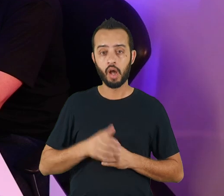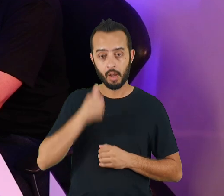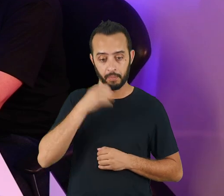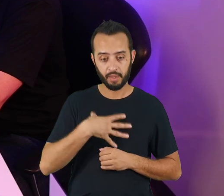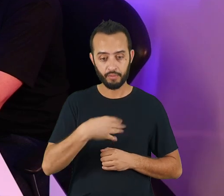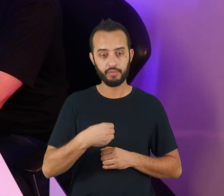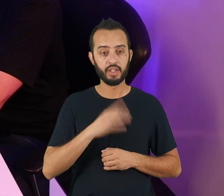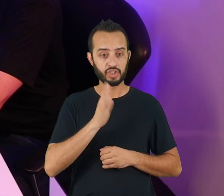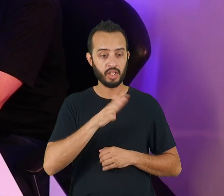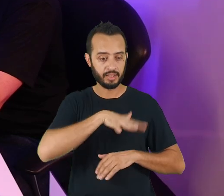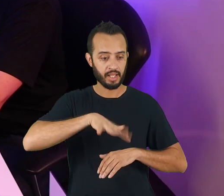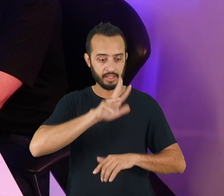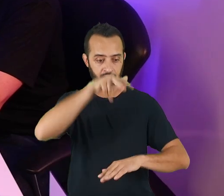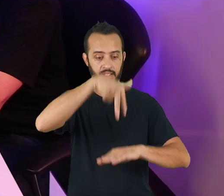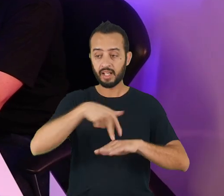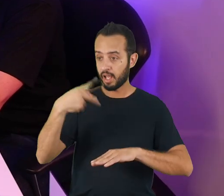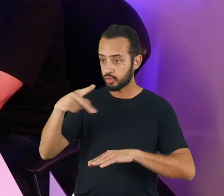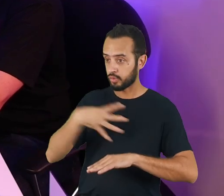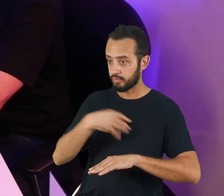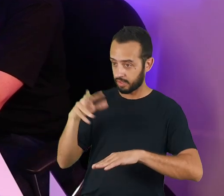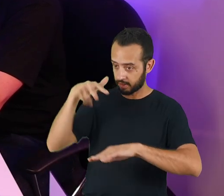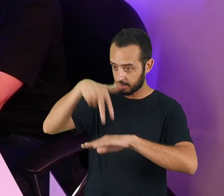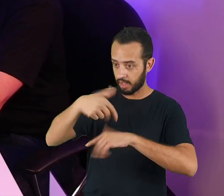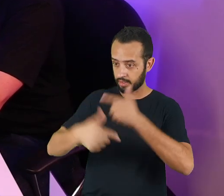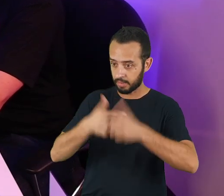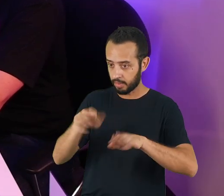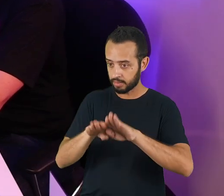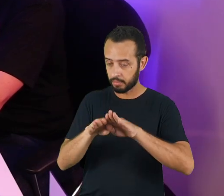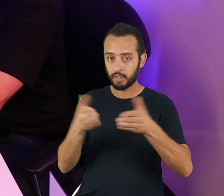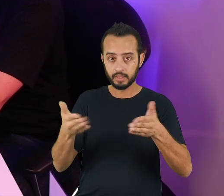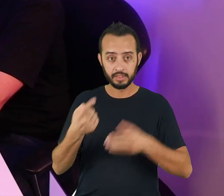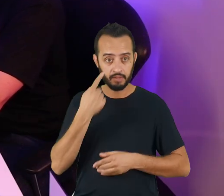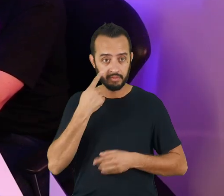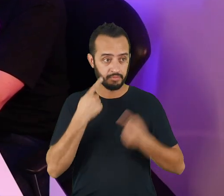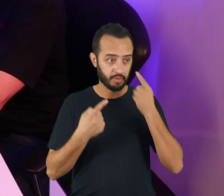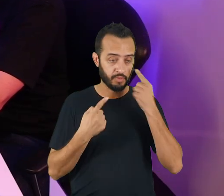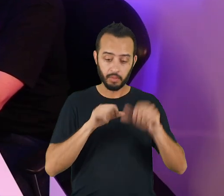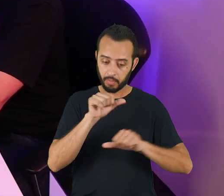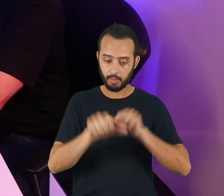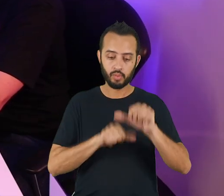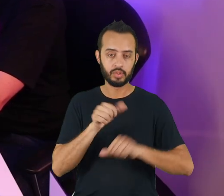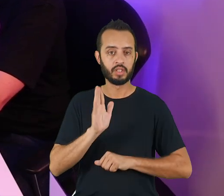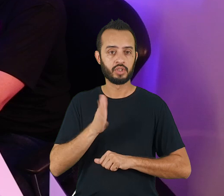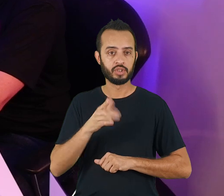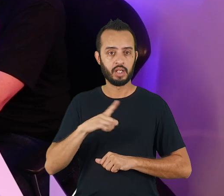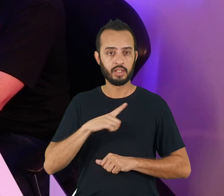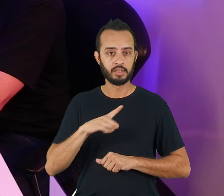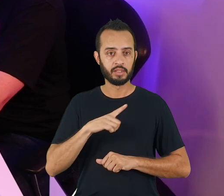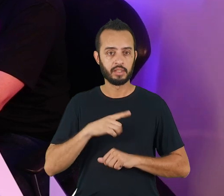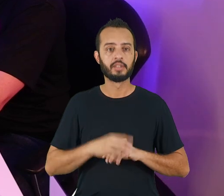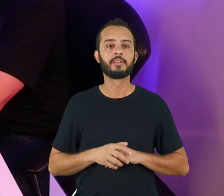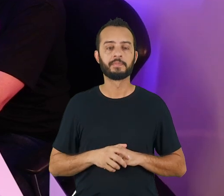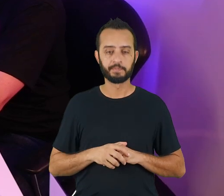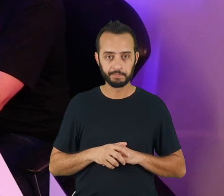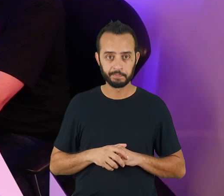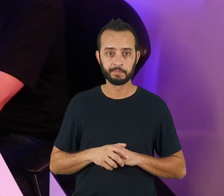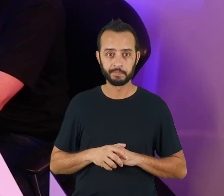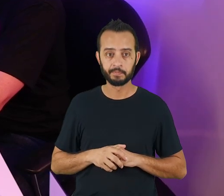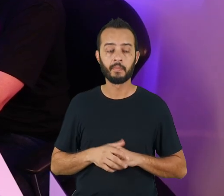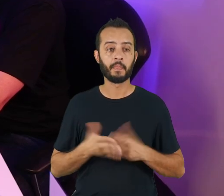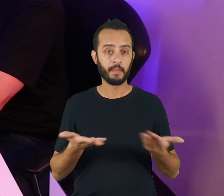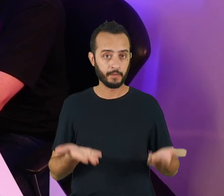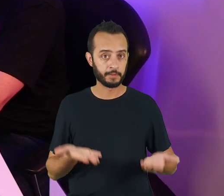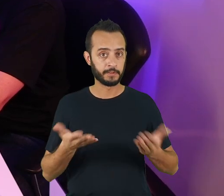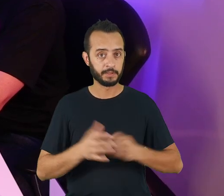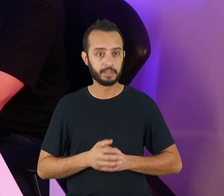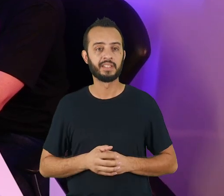filha já tá na área Sua filha já tá na área né então a gente já vê um uma mudança aí né que não não está indo